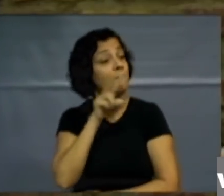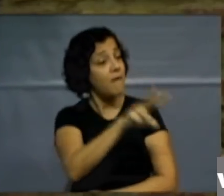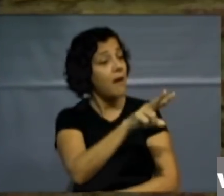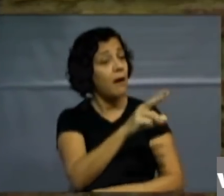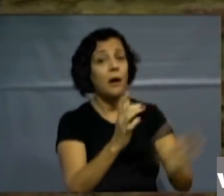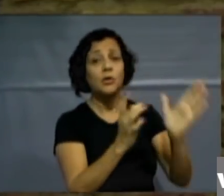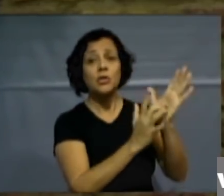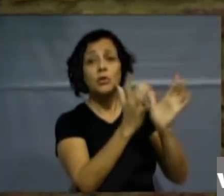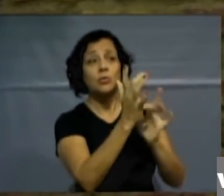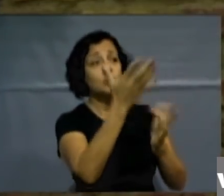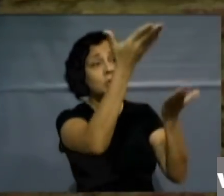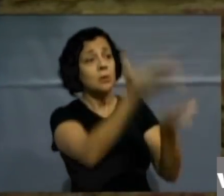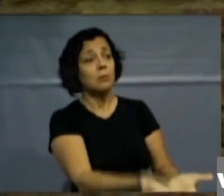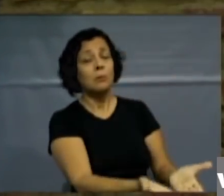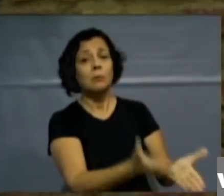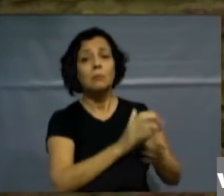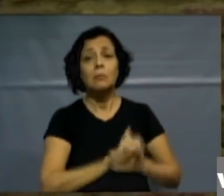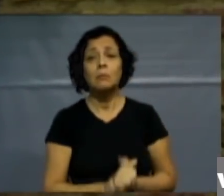Jesus.